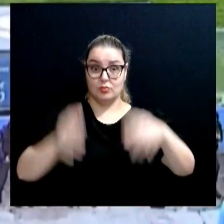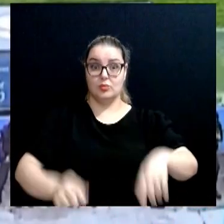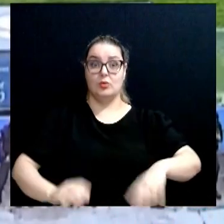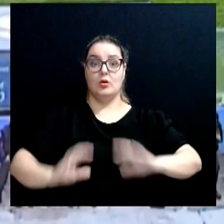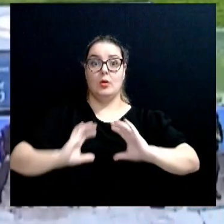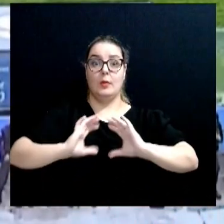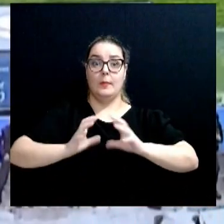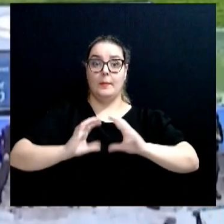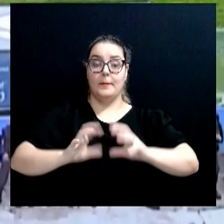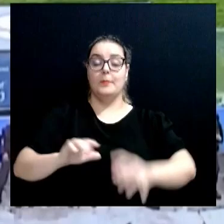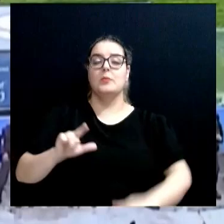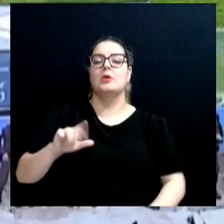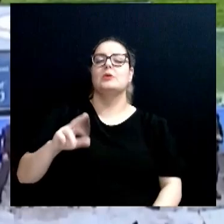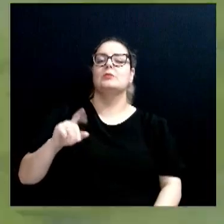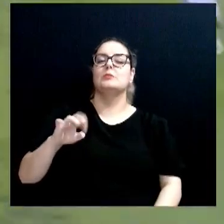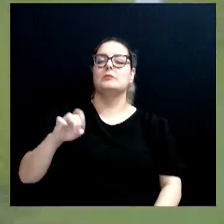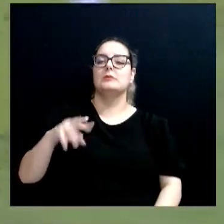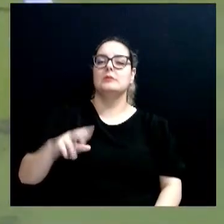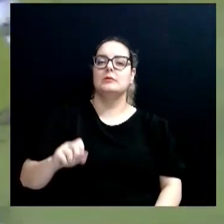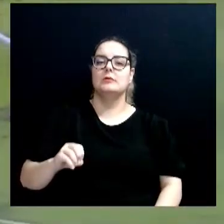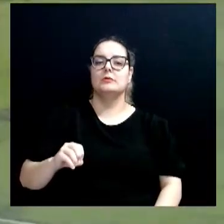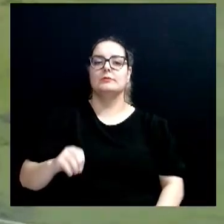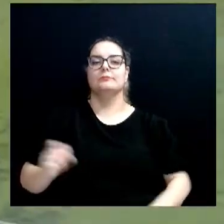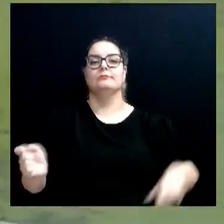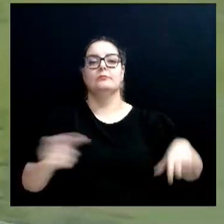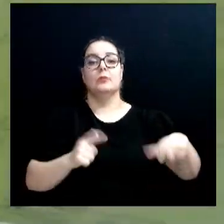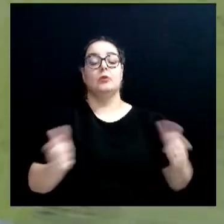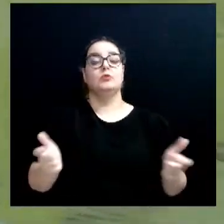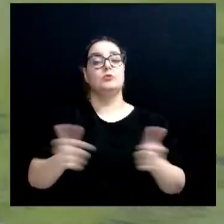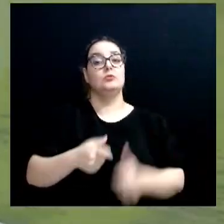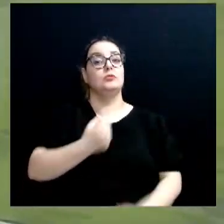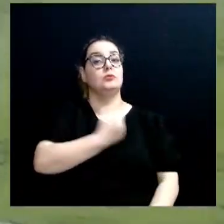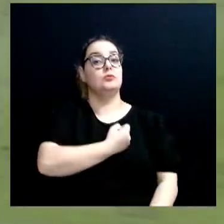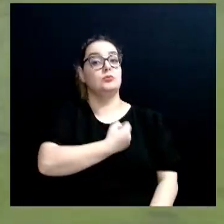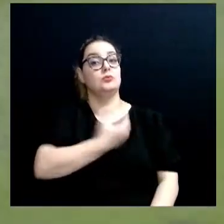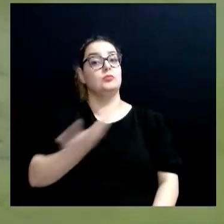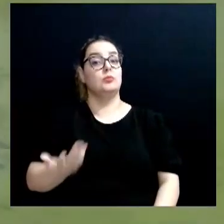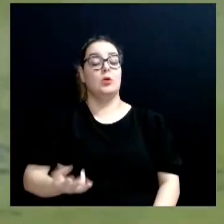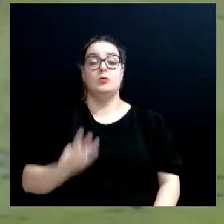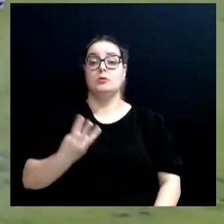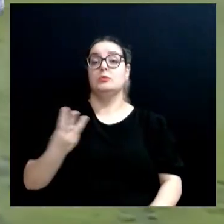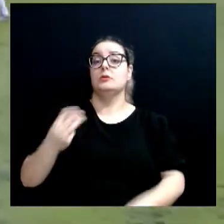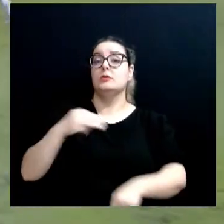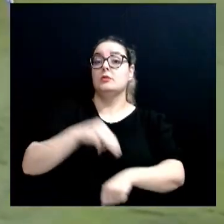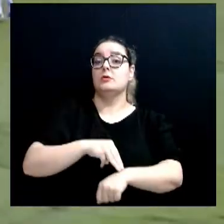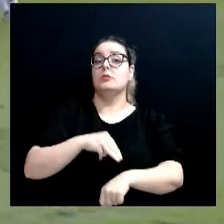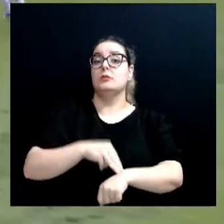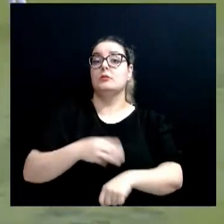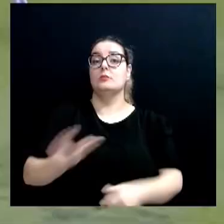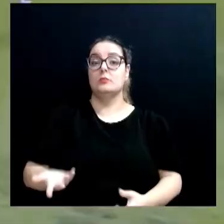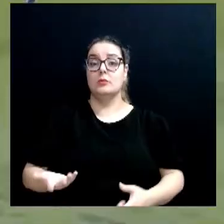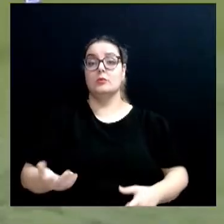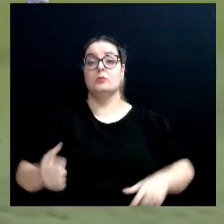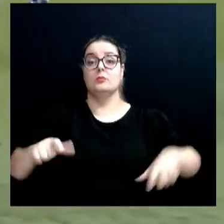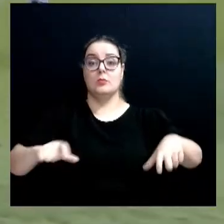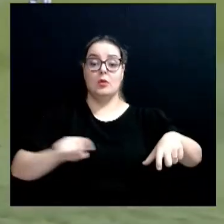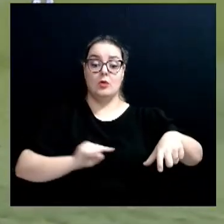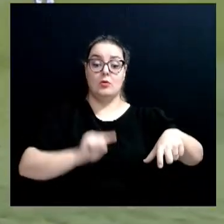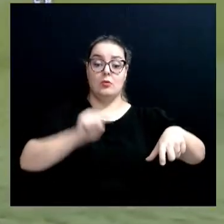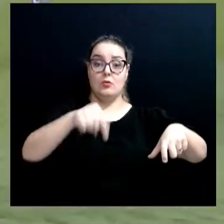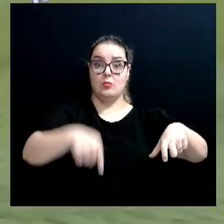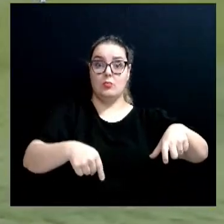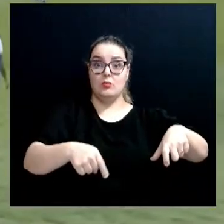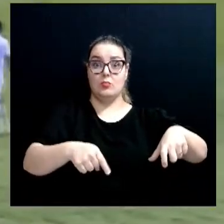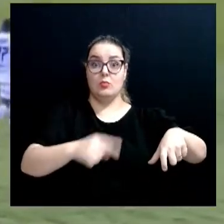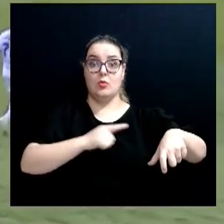Taboca, que diminuiu. Aos 33 minutos, cruzamento na área bugrina, Ralf e Rafael Donato